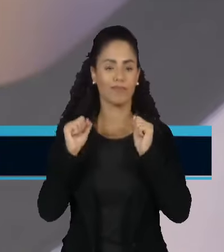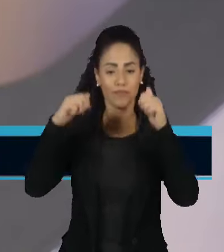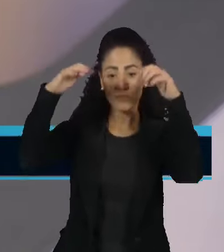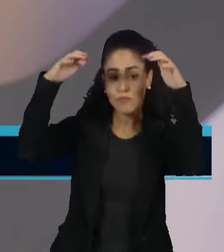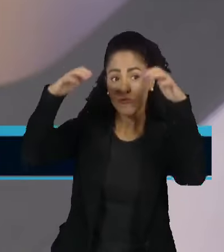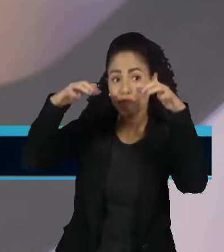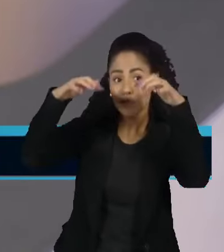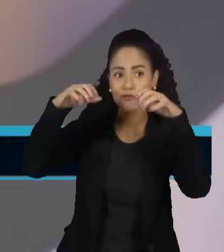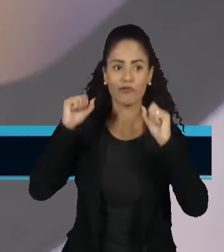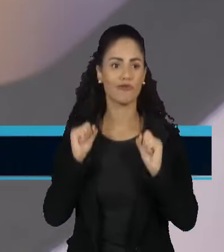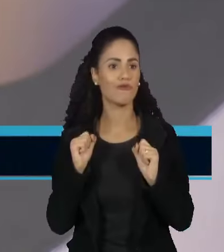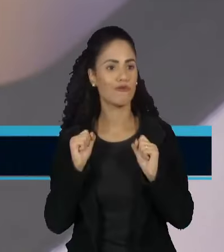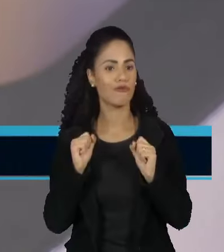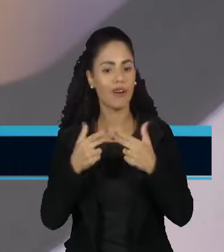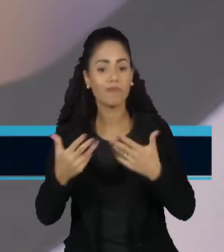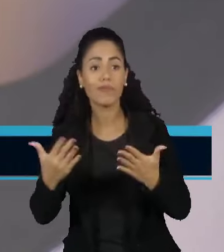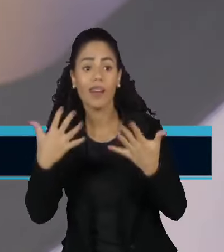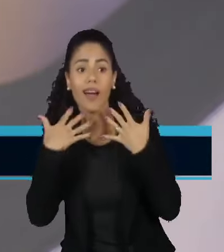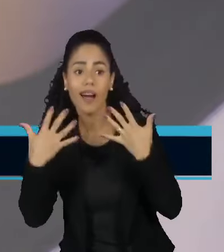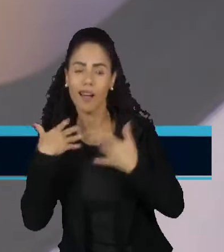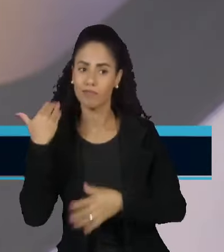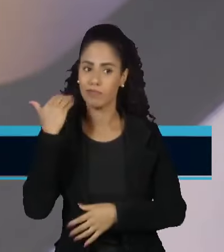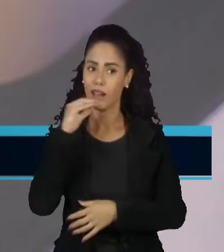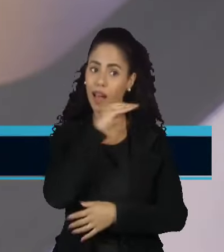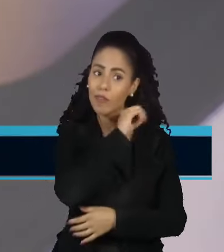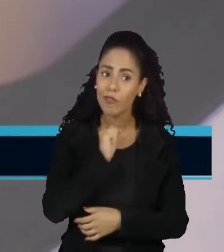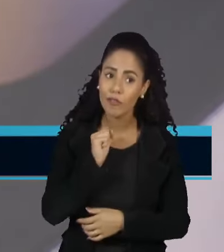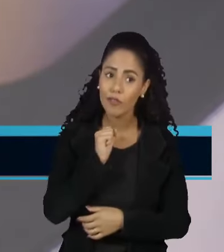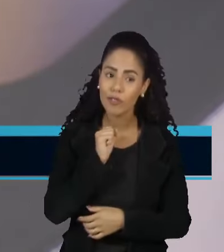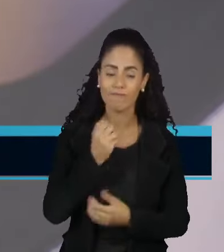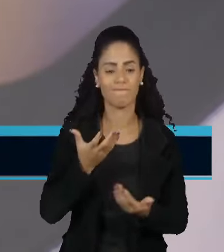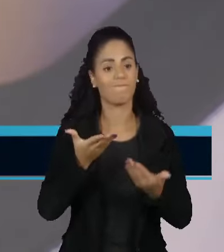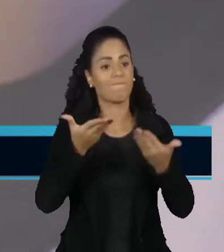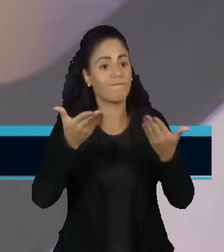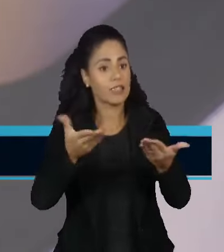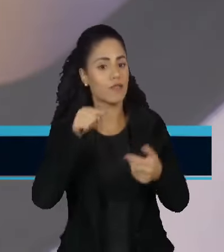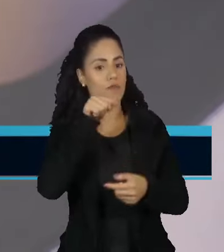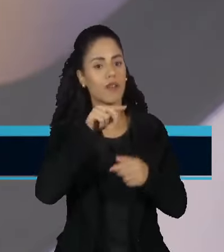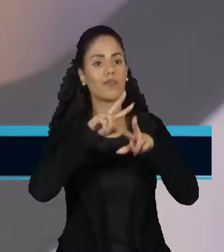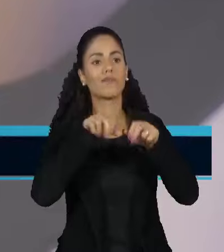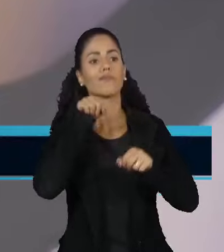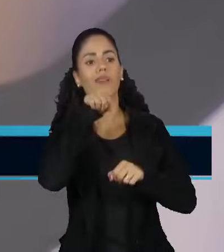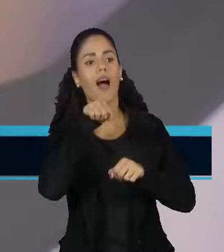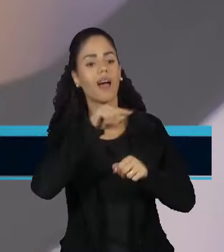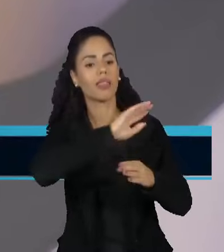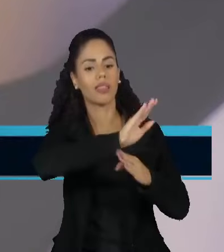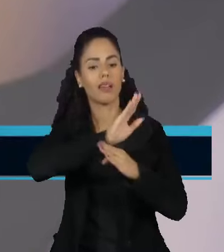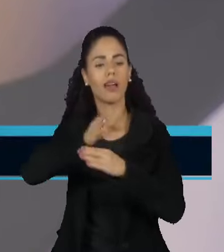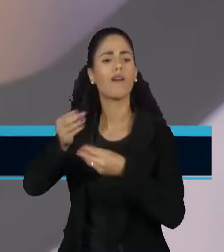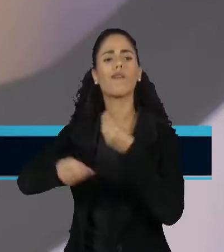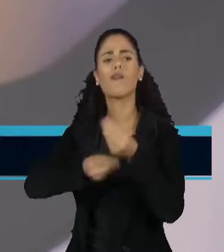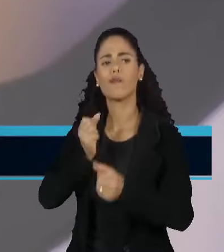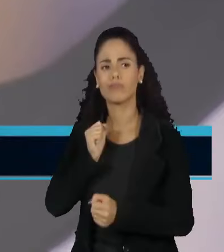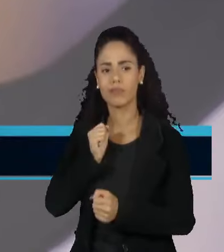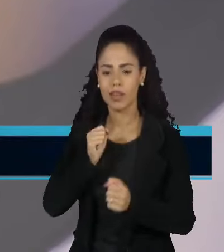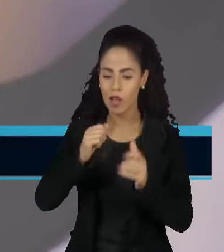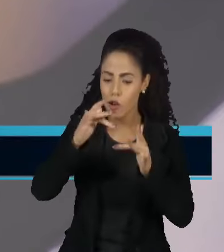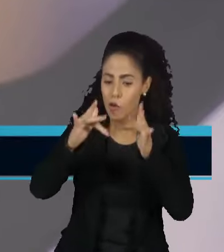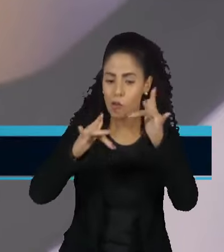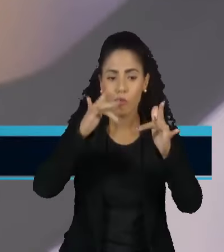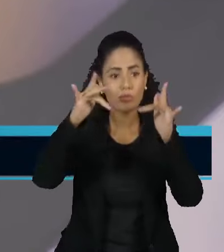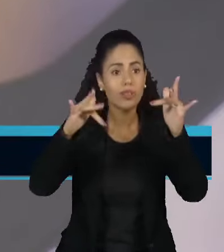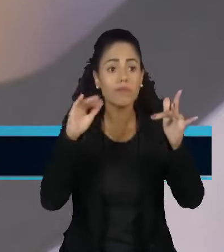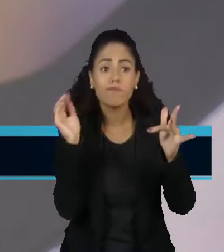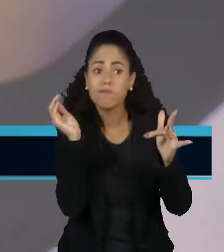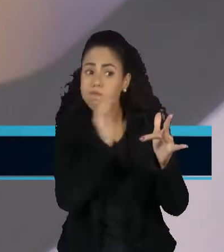de chuvas e da infraestrutura urbana. Então, quando a gente fala que estão combatendo o mosquito tem uma distribuição, ele